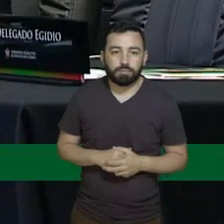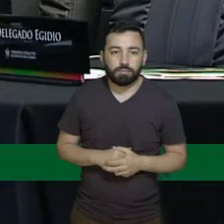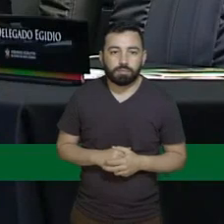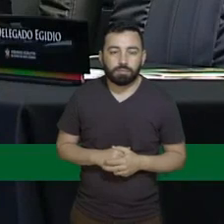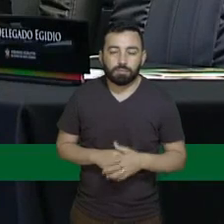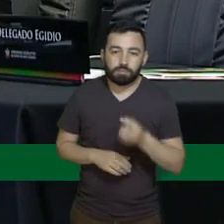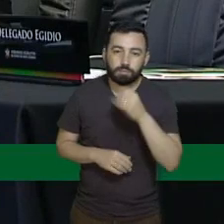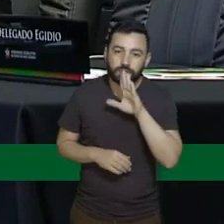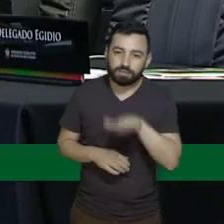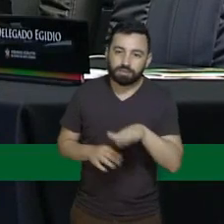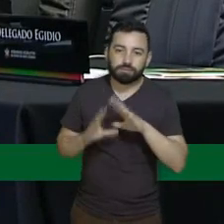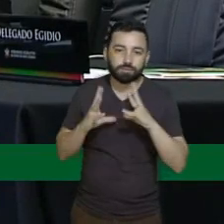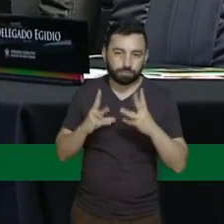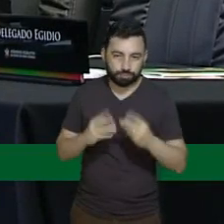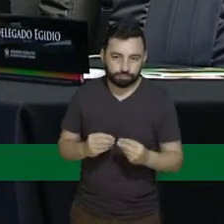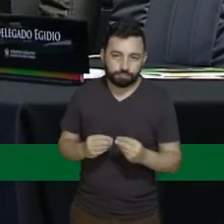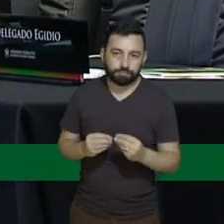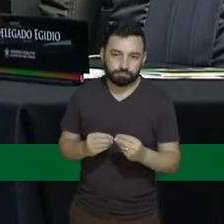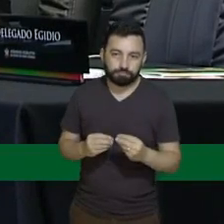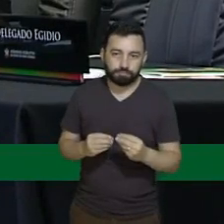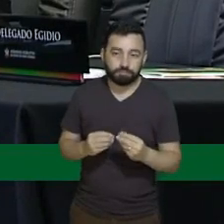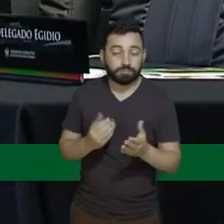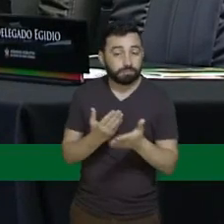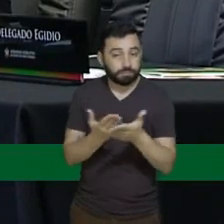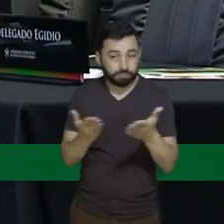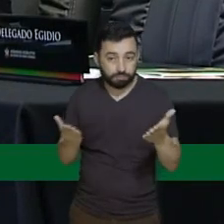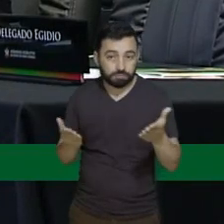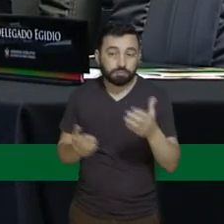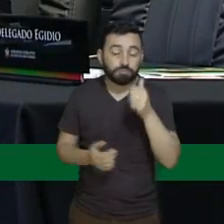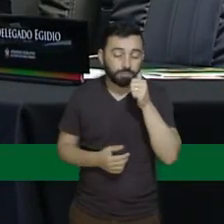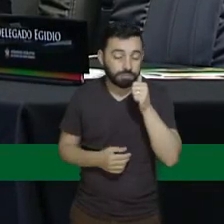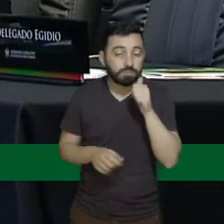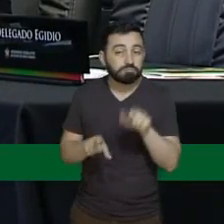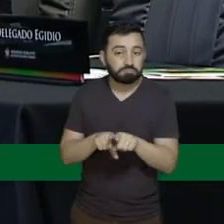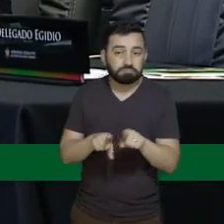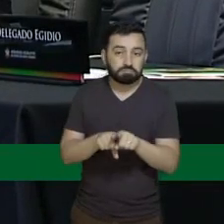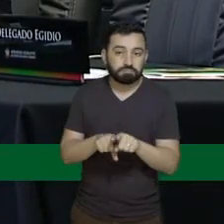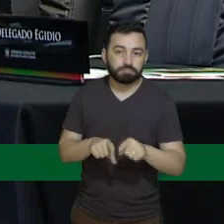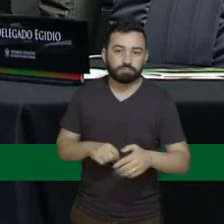Boa tarde a todos, a todas as senhoras também.